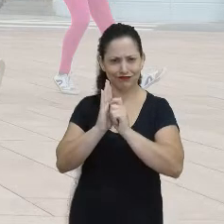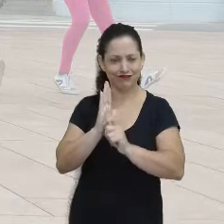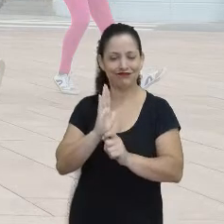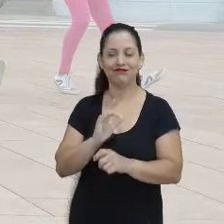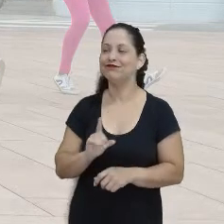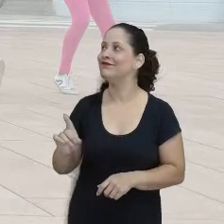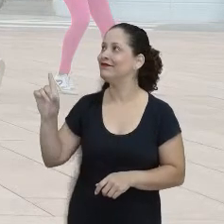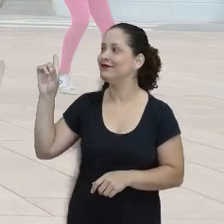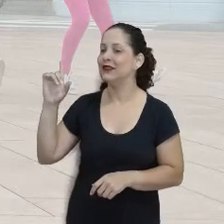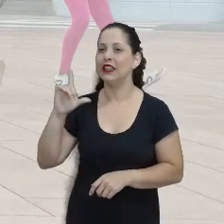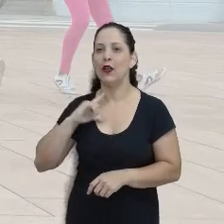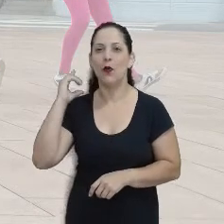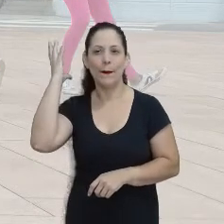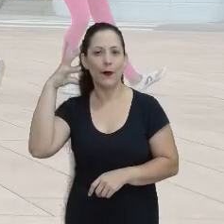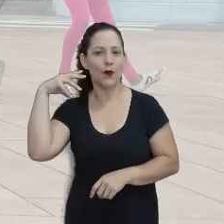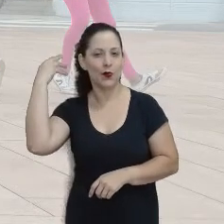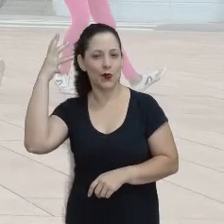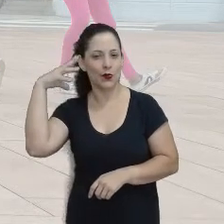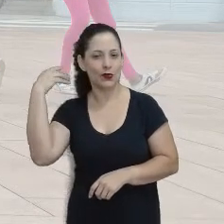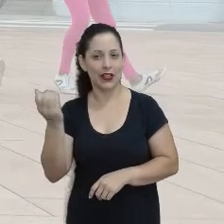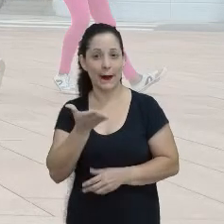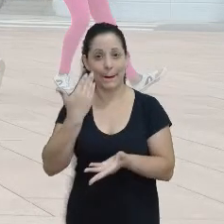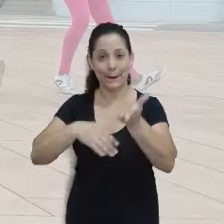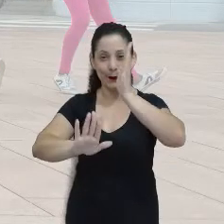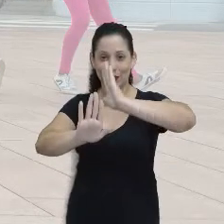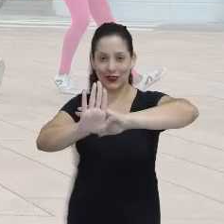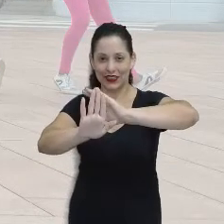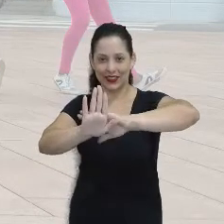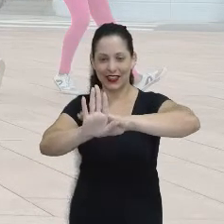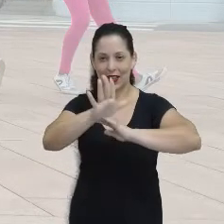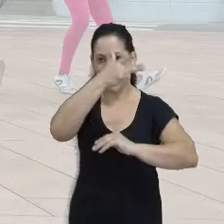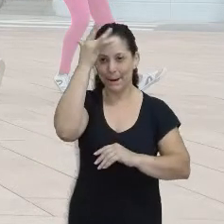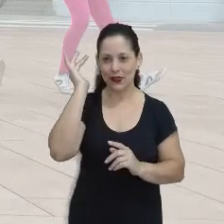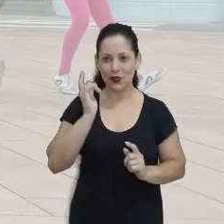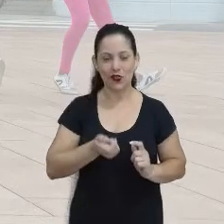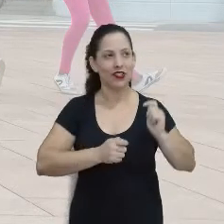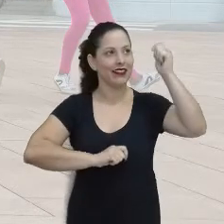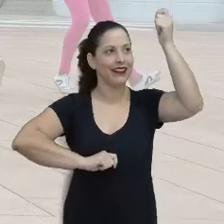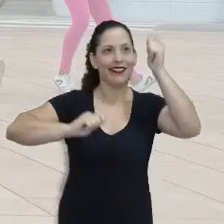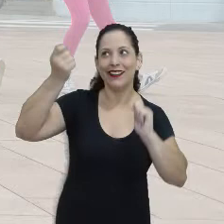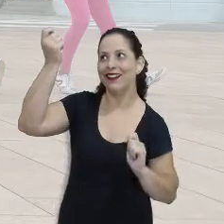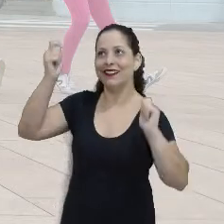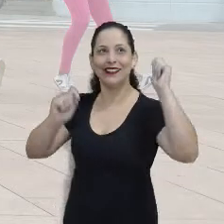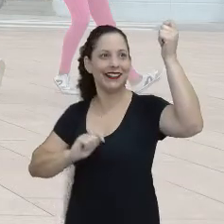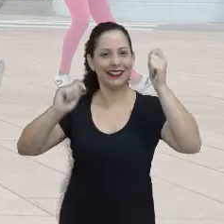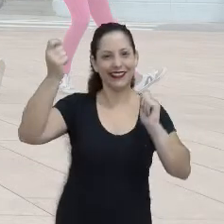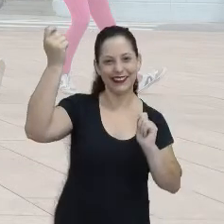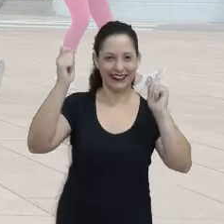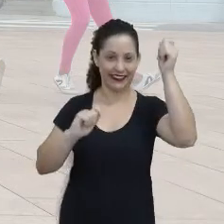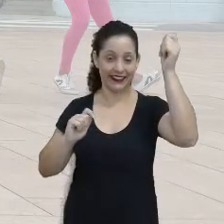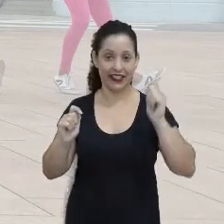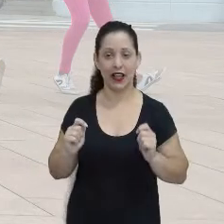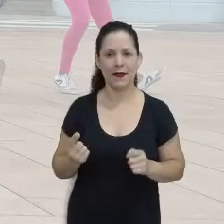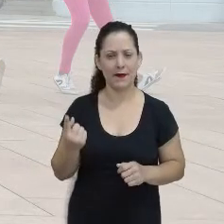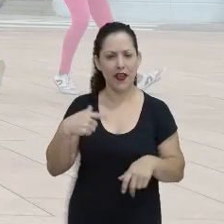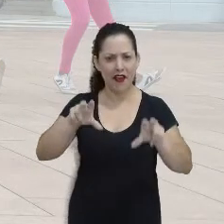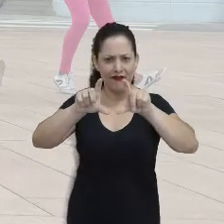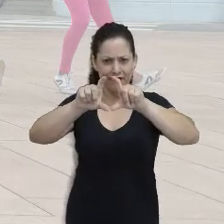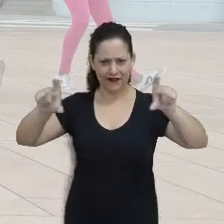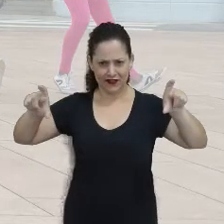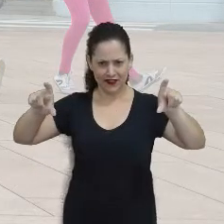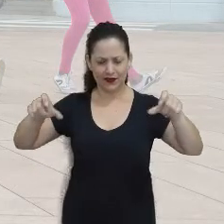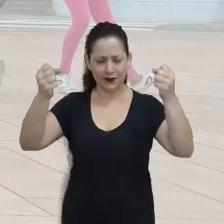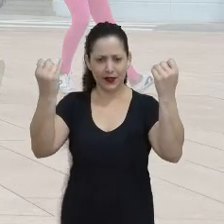gente vê as pessoas ao fundo aprendendo frevo lá no Marco Zero. E ele diz, não penses que estou triste nem que